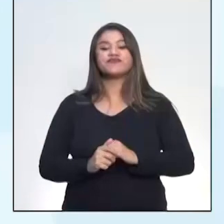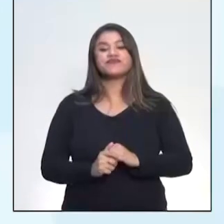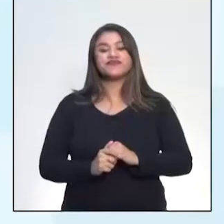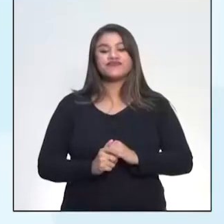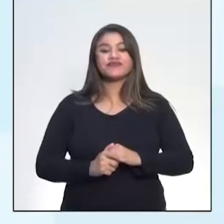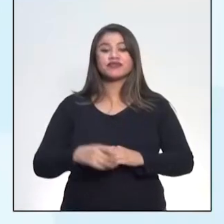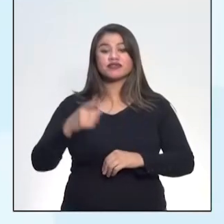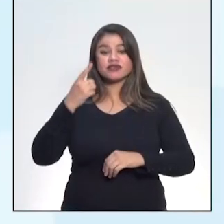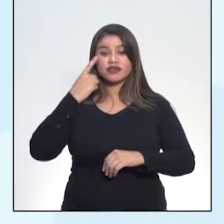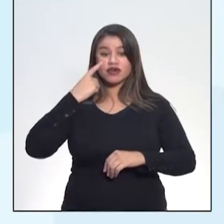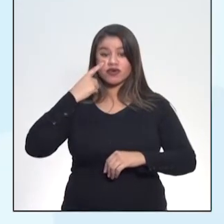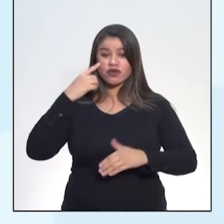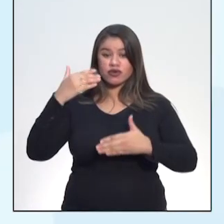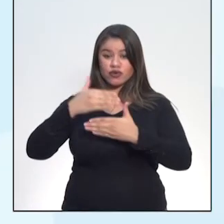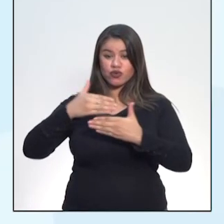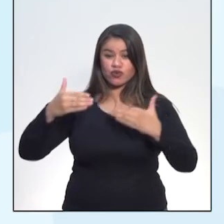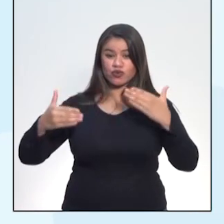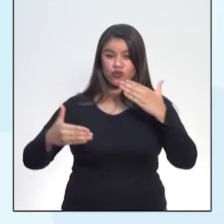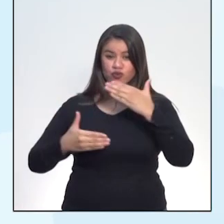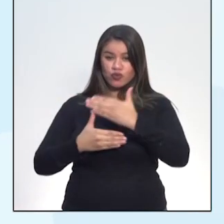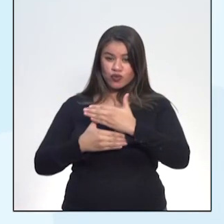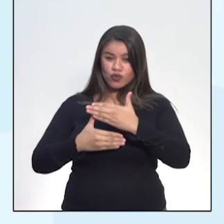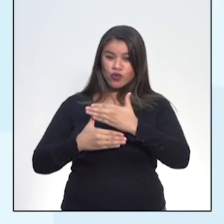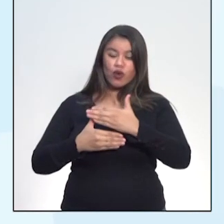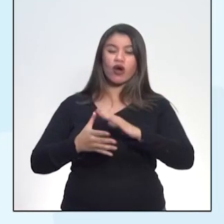nós vamos ter aqui